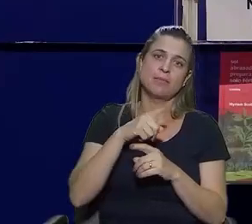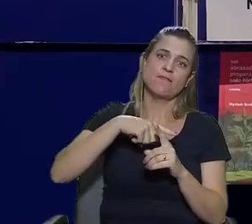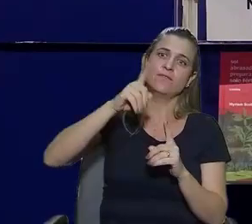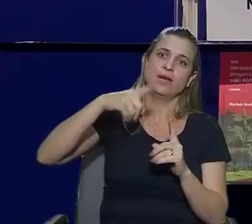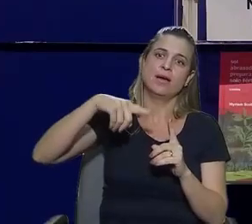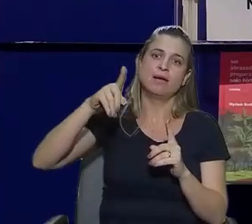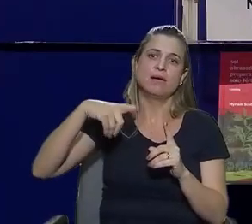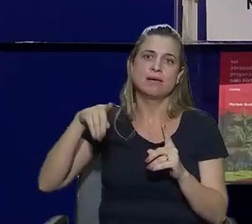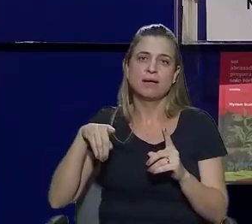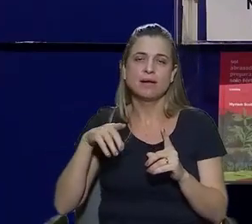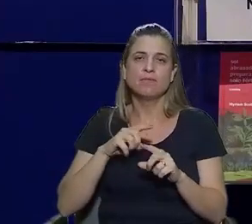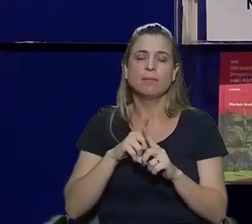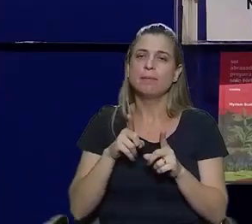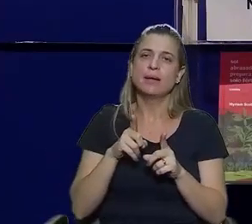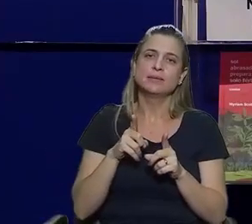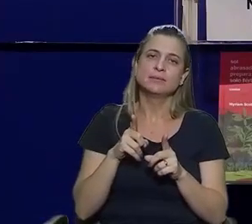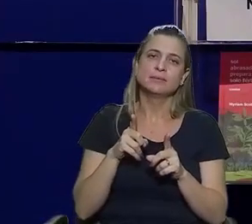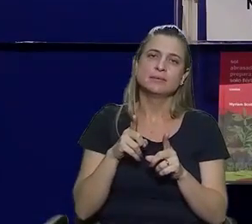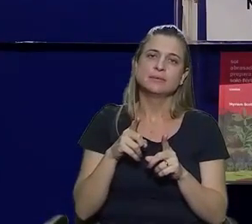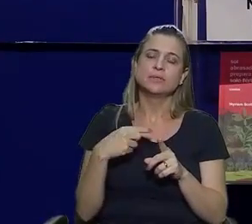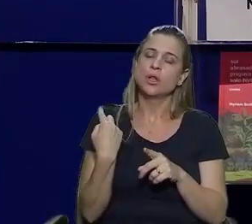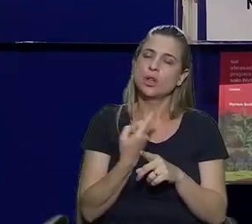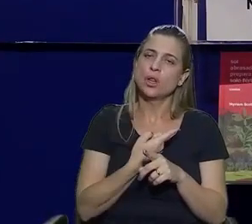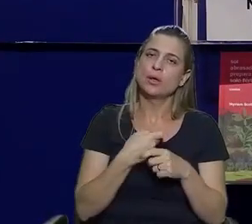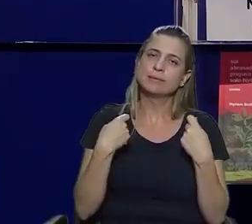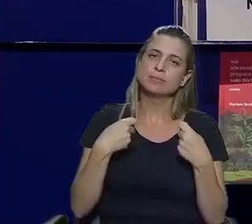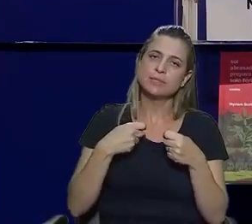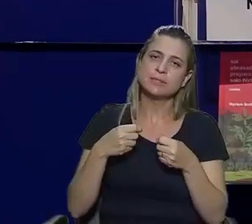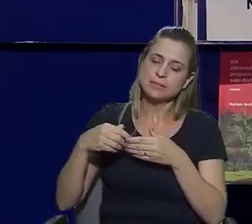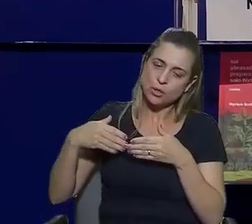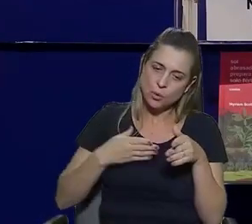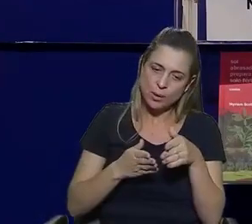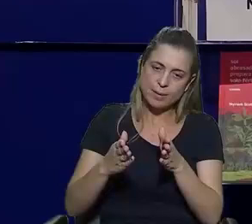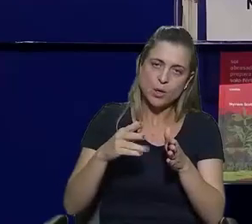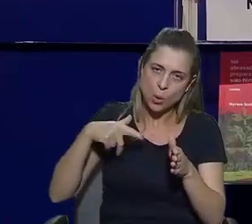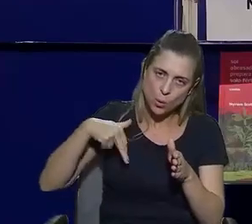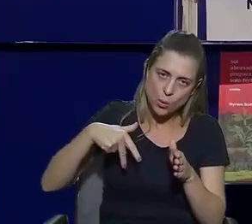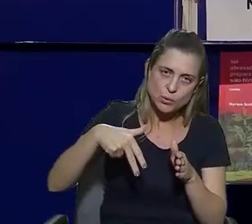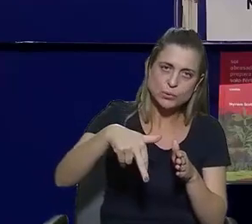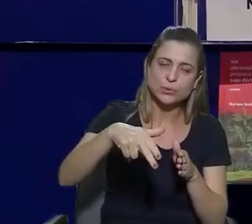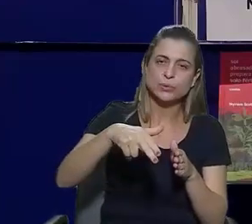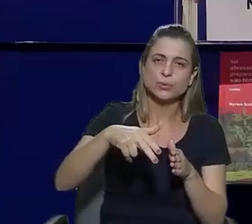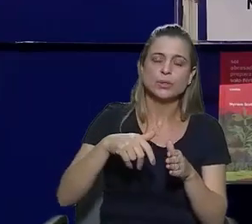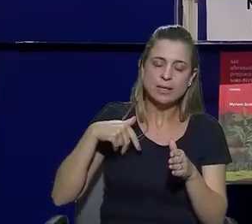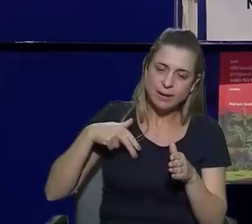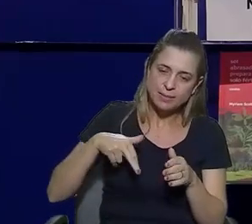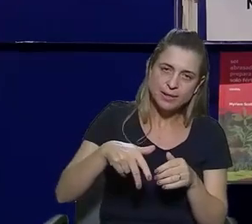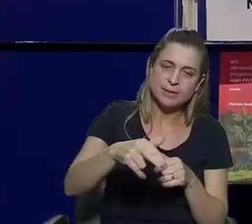mãos, mas nem por isso a gente vai deixar de caminhar. Você caminha, como se diz, o horizonte também